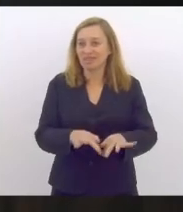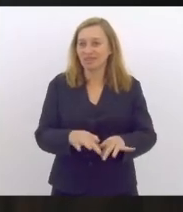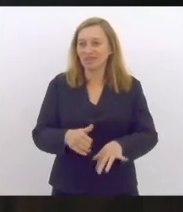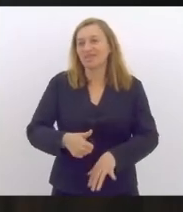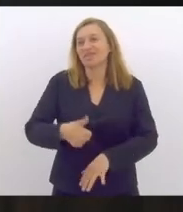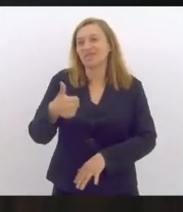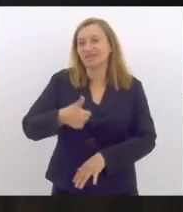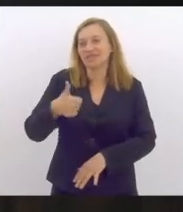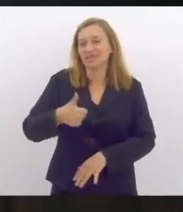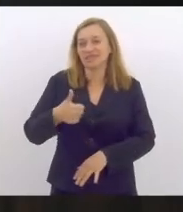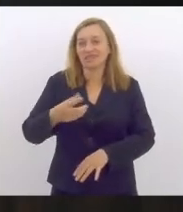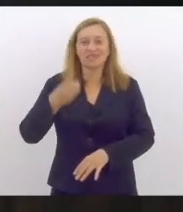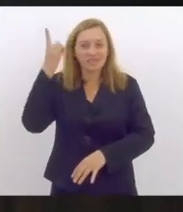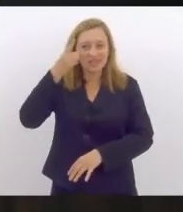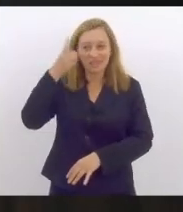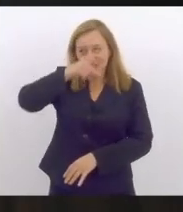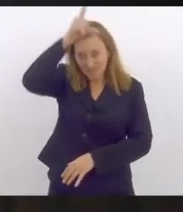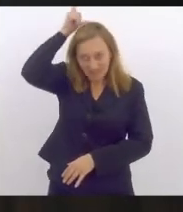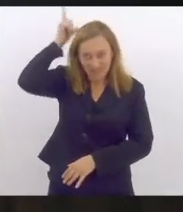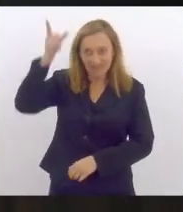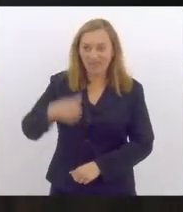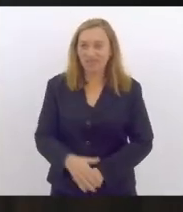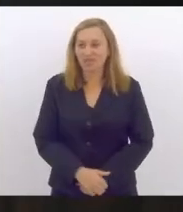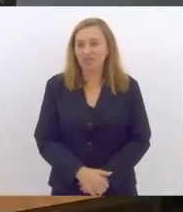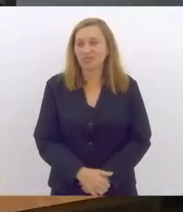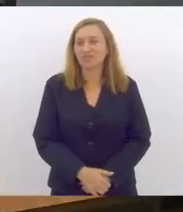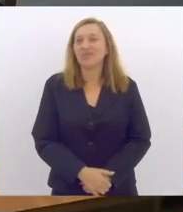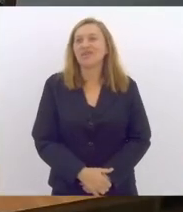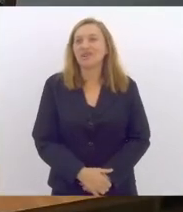Vossa Excelência dispõe de 10 minutos no tempo regimental.